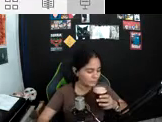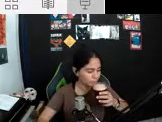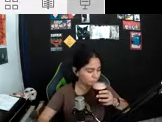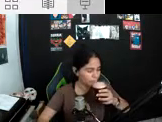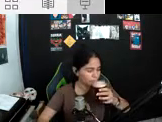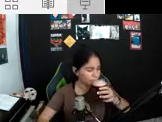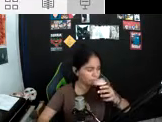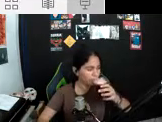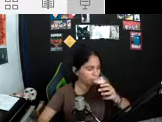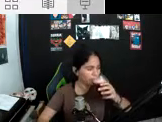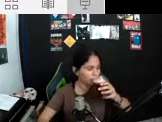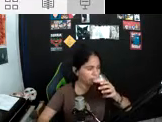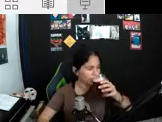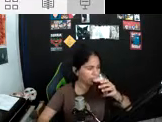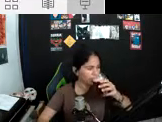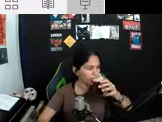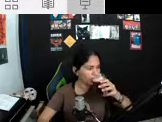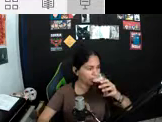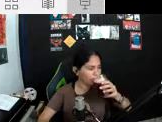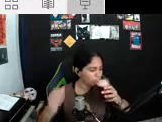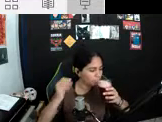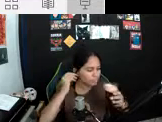trabalho de vocês.